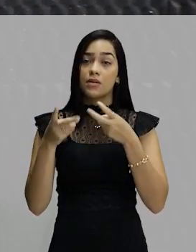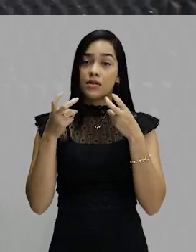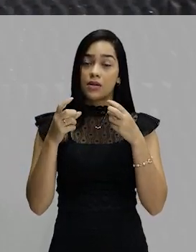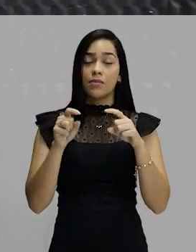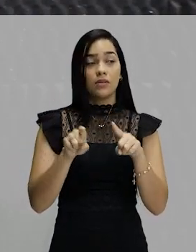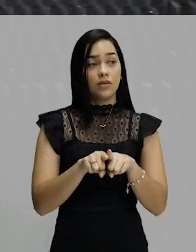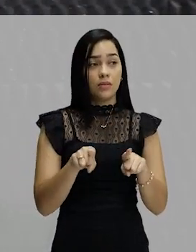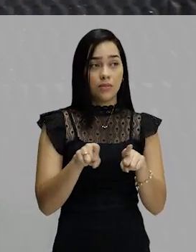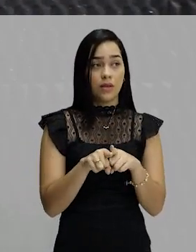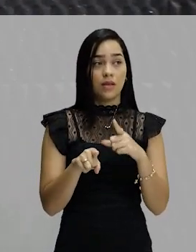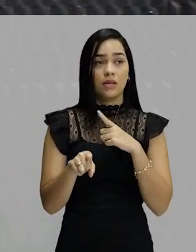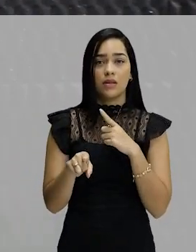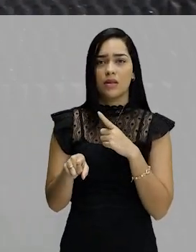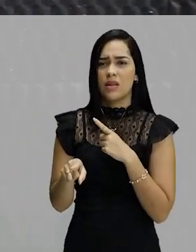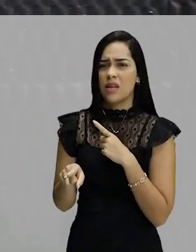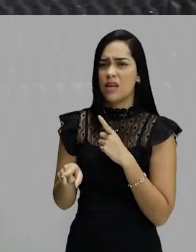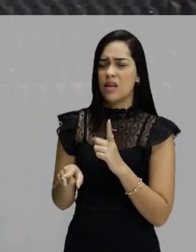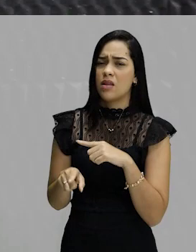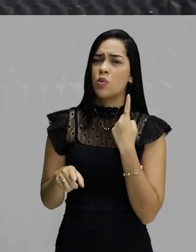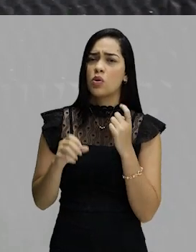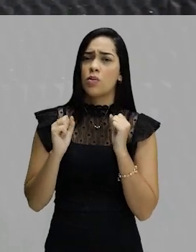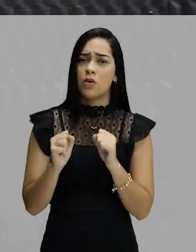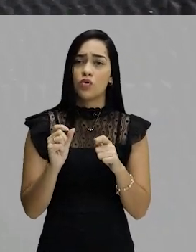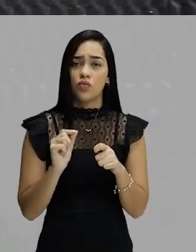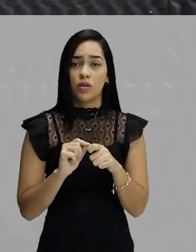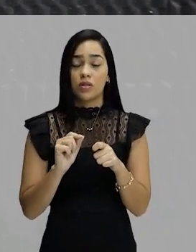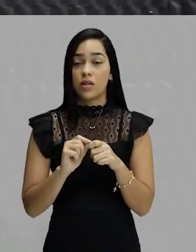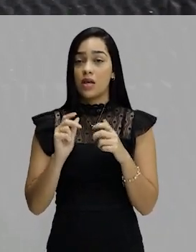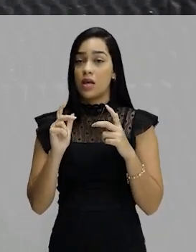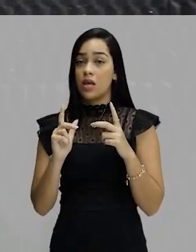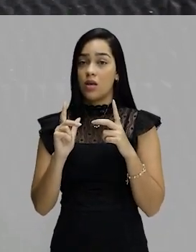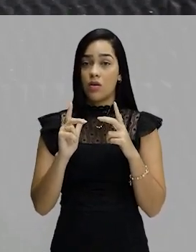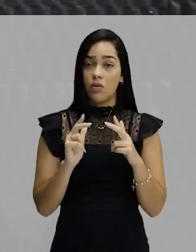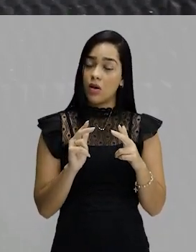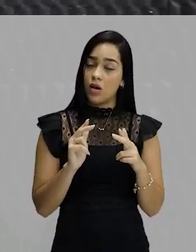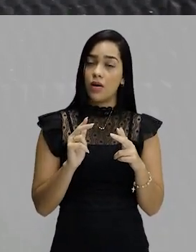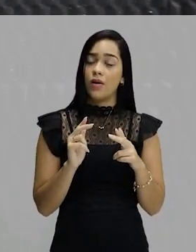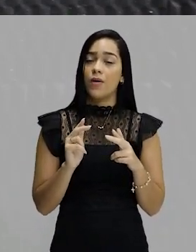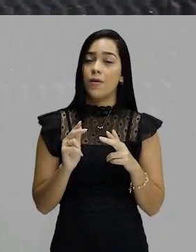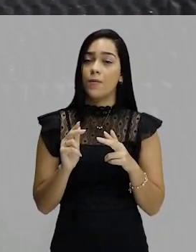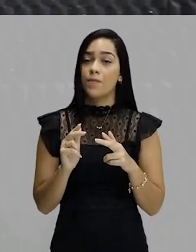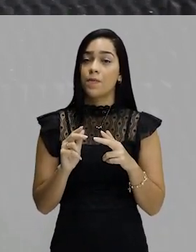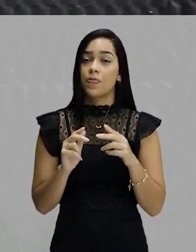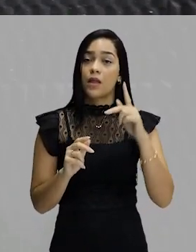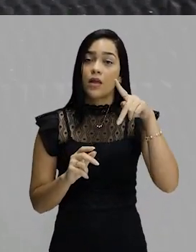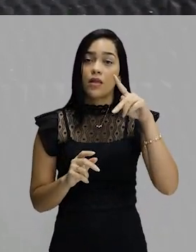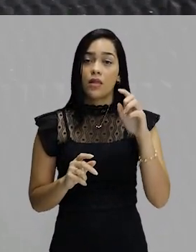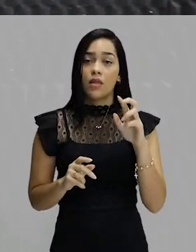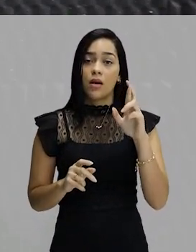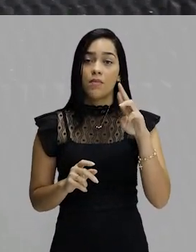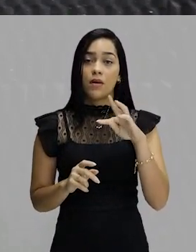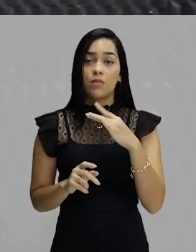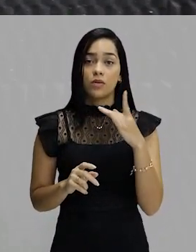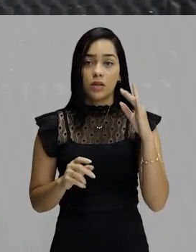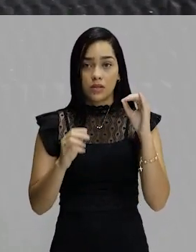também que essa conta que a gente pode fazer é a mesma coisa da permutação